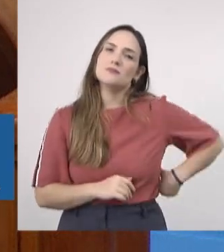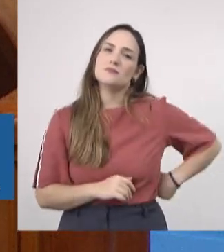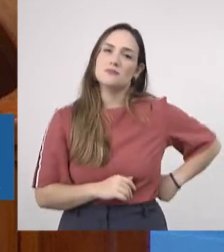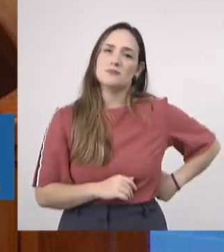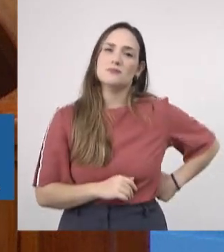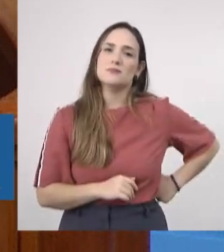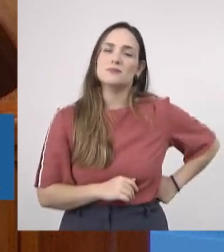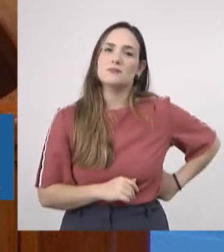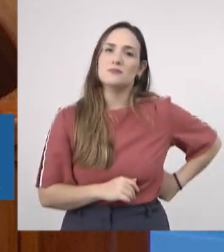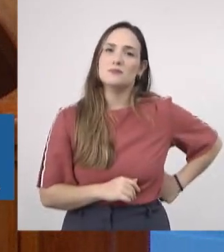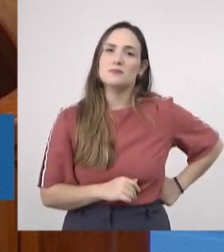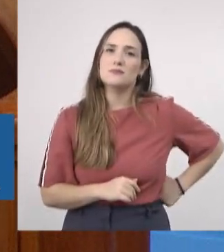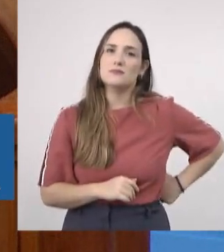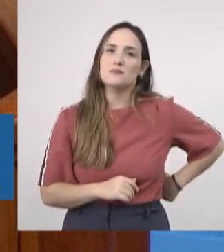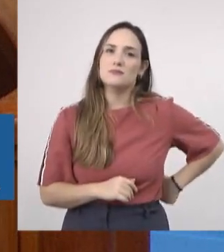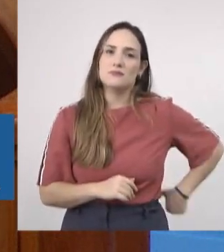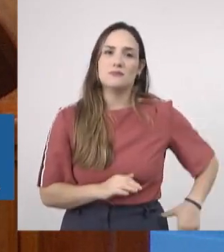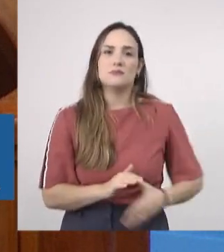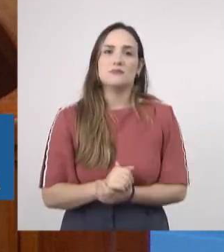a importância de que